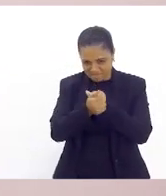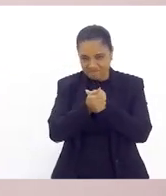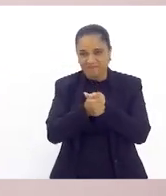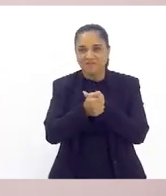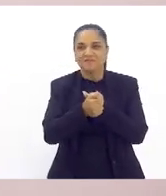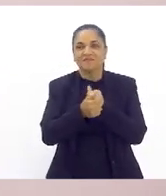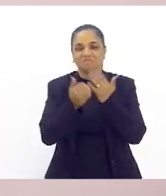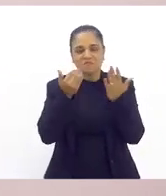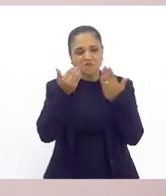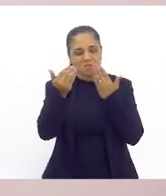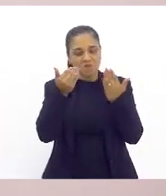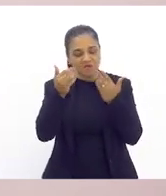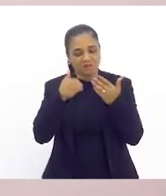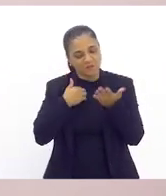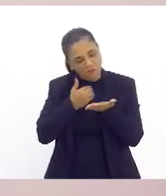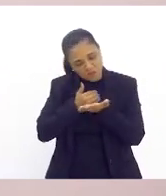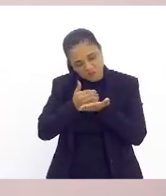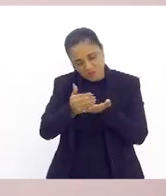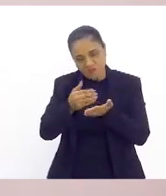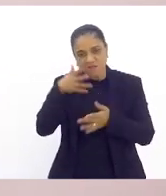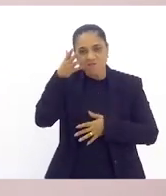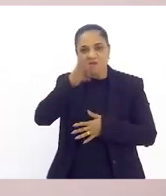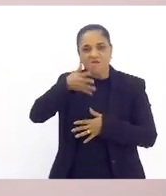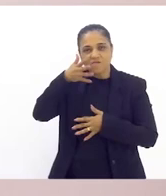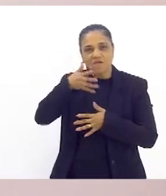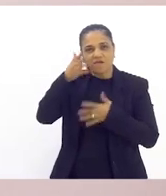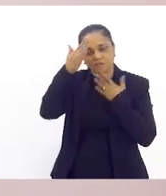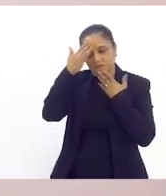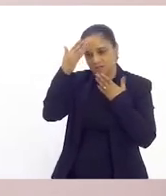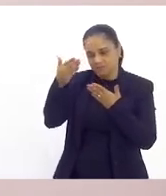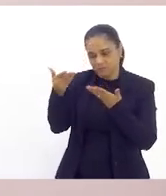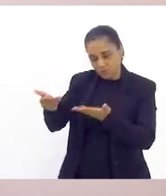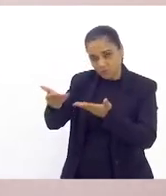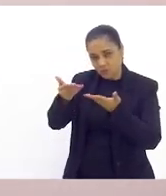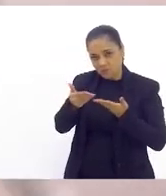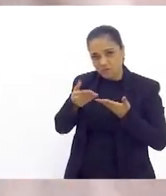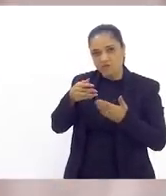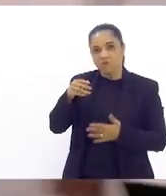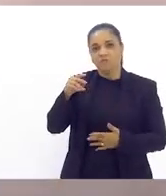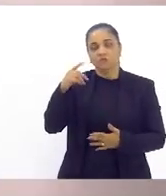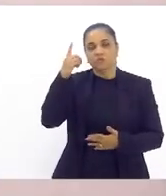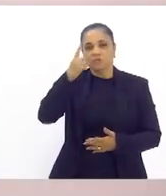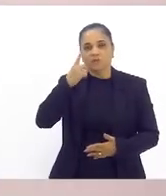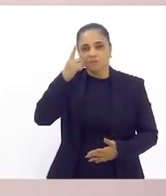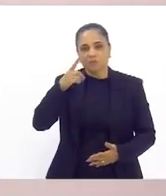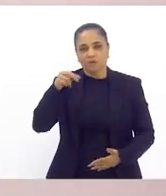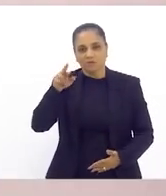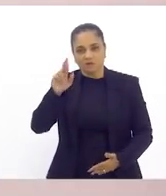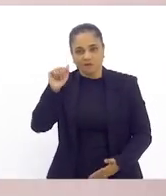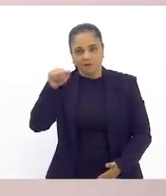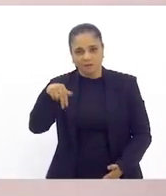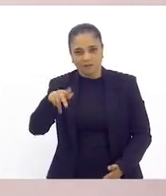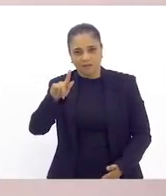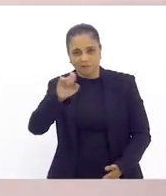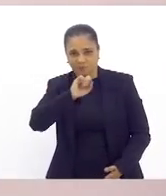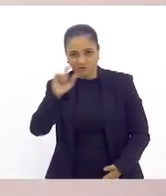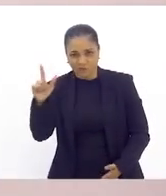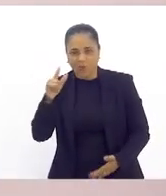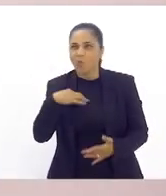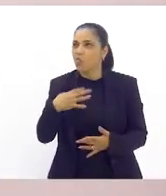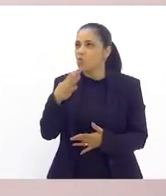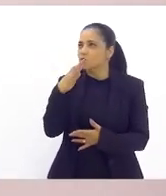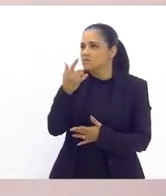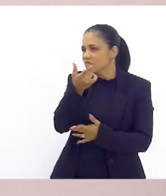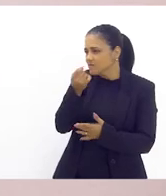de iniciar a minha fala agradecendo o convite né do deputado o Thiago Rangel tive o prazer de conhecer aí há uns 20 dias